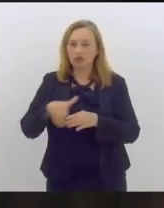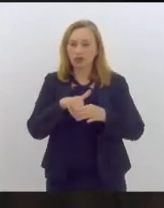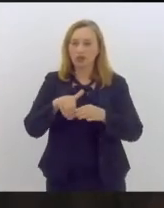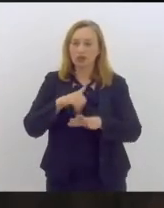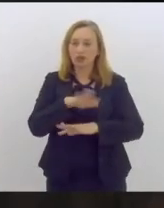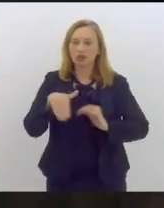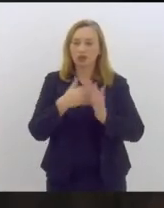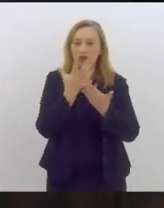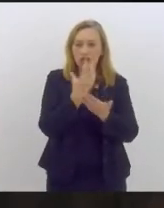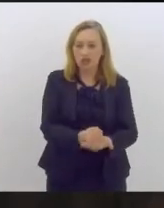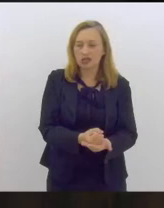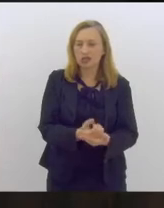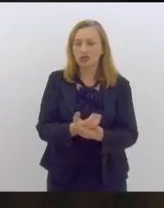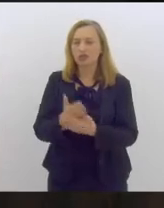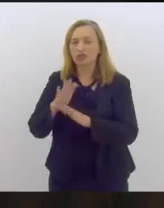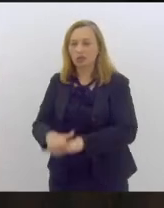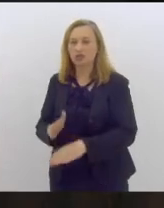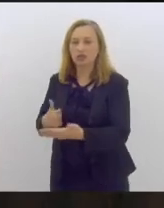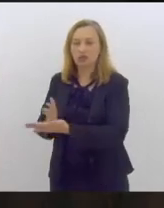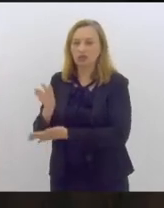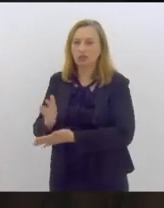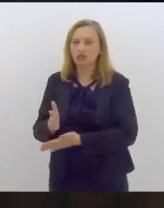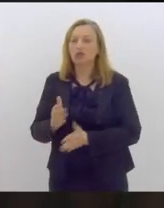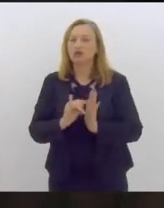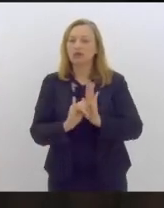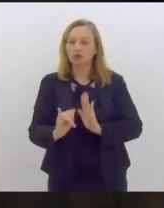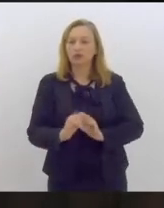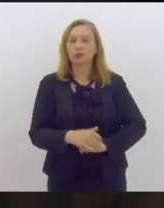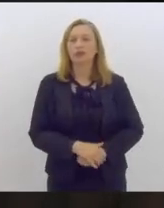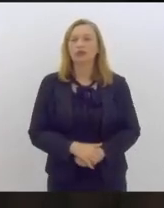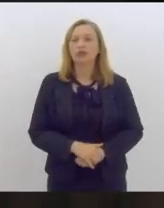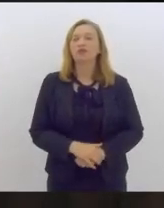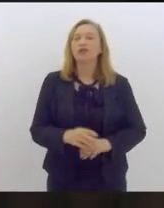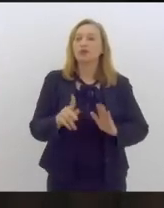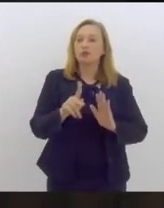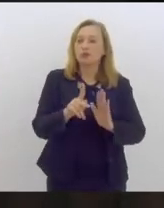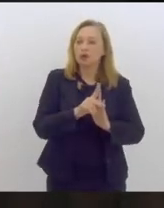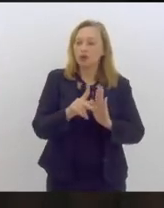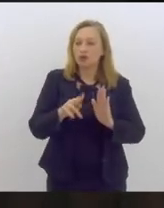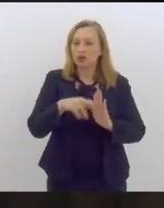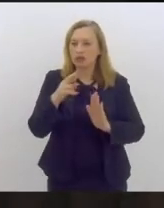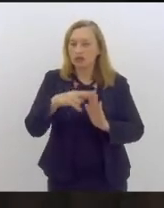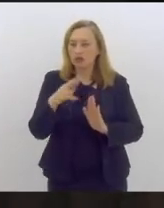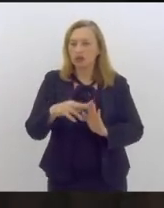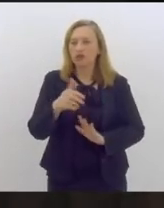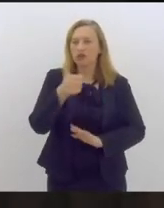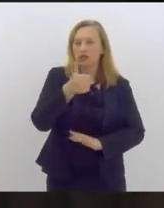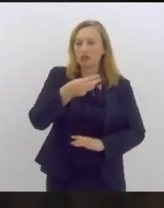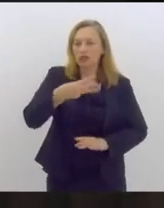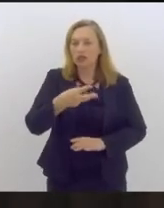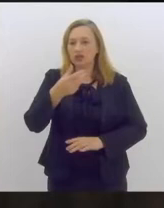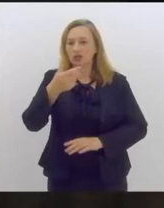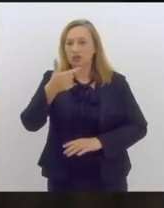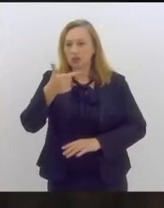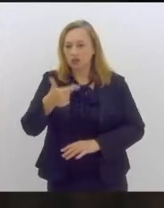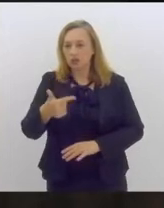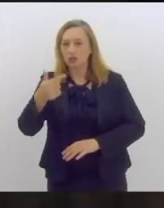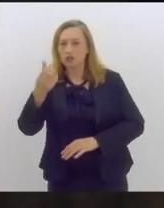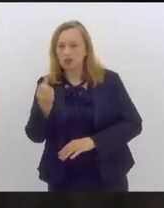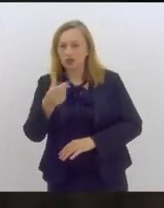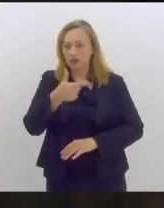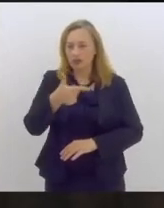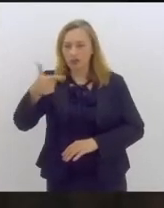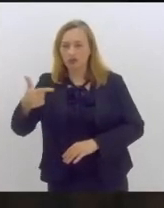e votação se eu tiver aprovam permaneçam Como estão aprovada vai à promulgação pode ali a solução 326 de 22